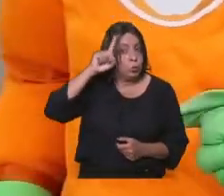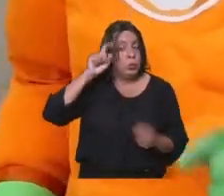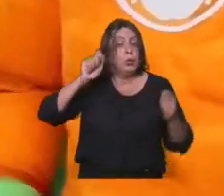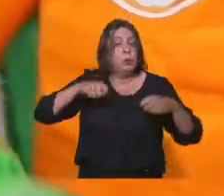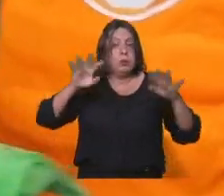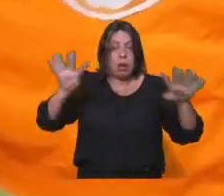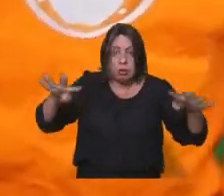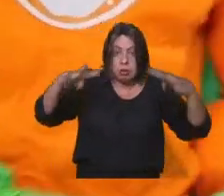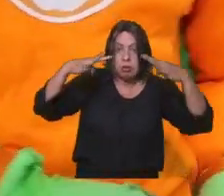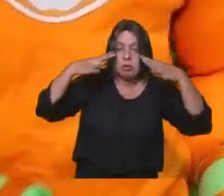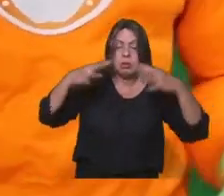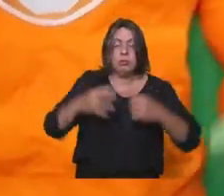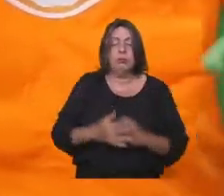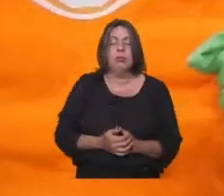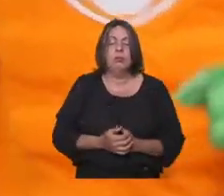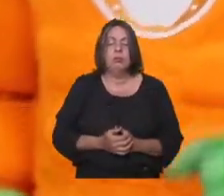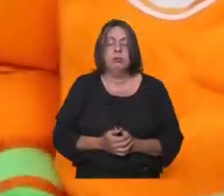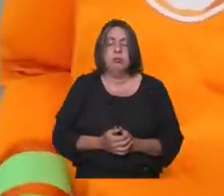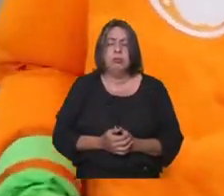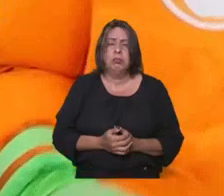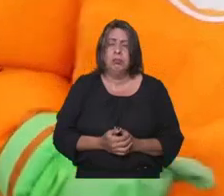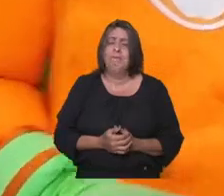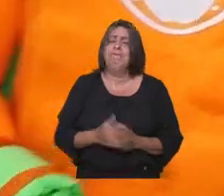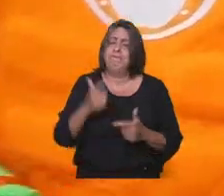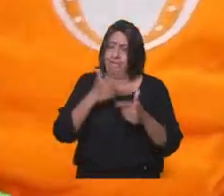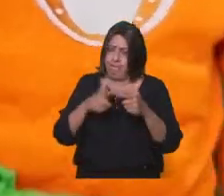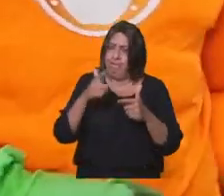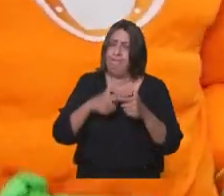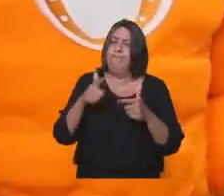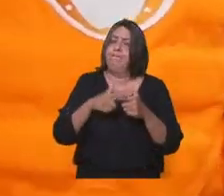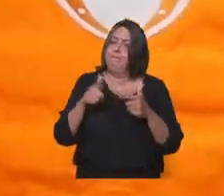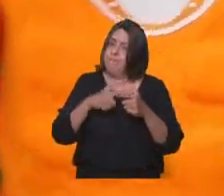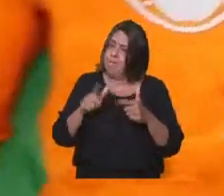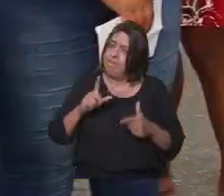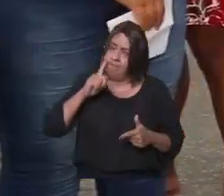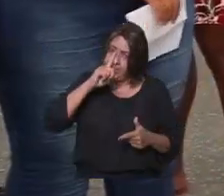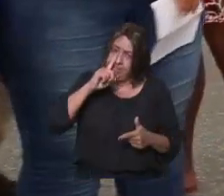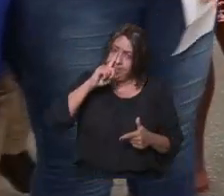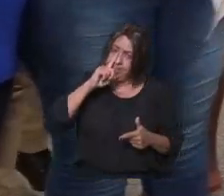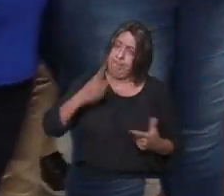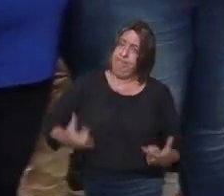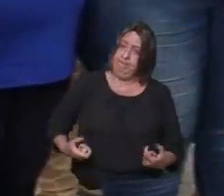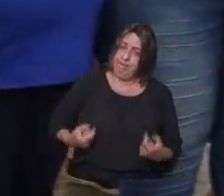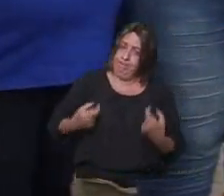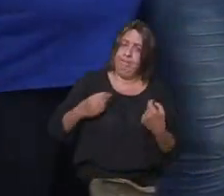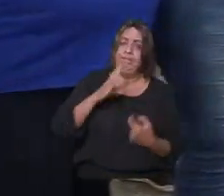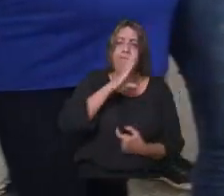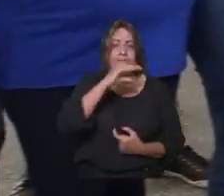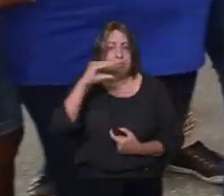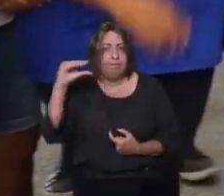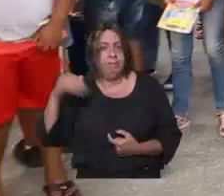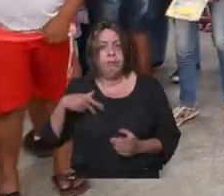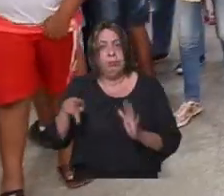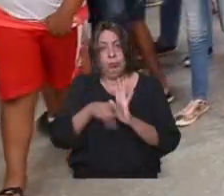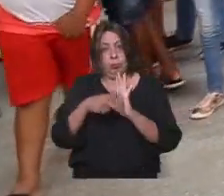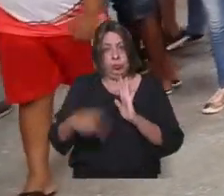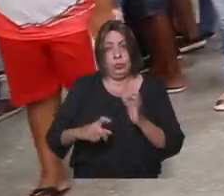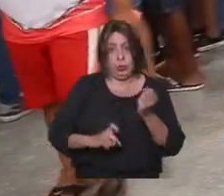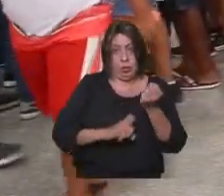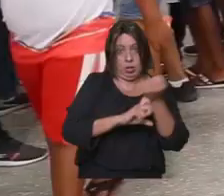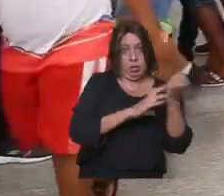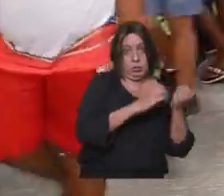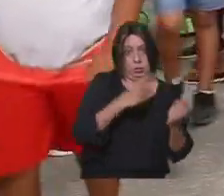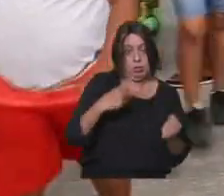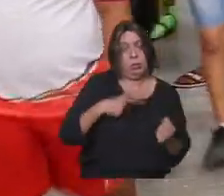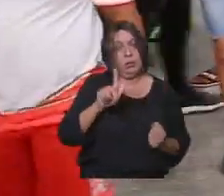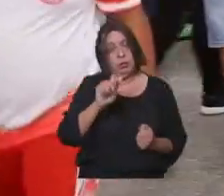atenção a essa questão problemática e complexa que é o câncer infanto-juvenil. O Cajucap e o GAC agradecem